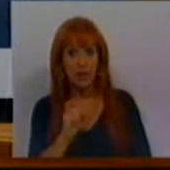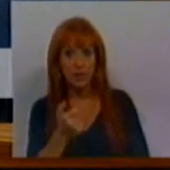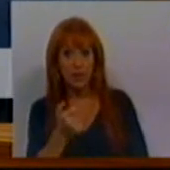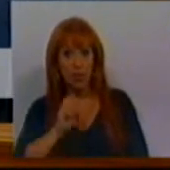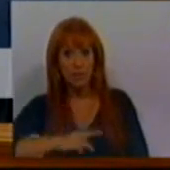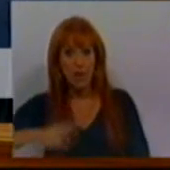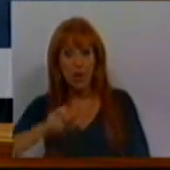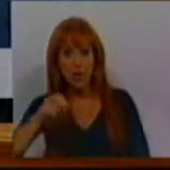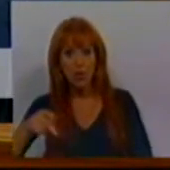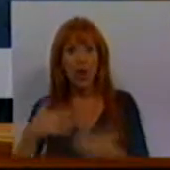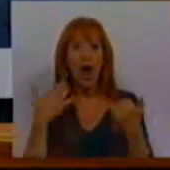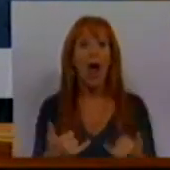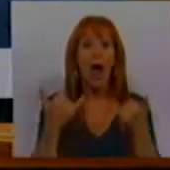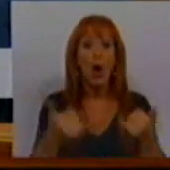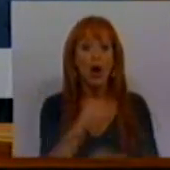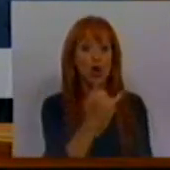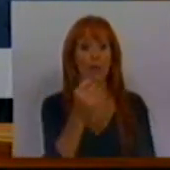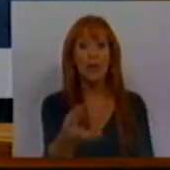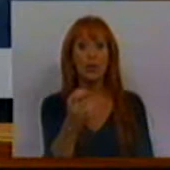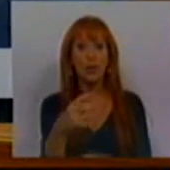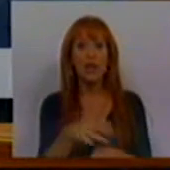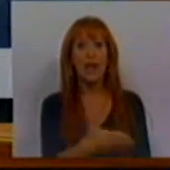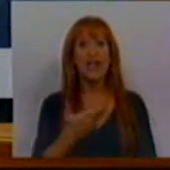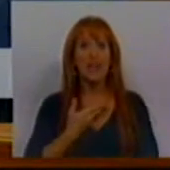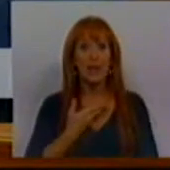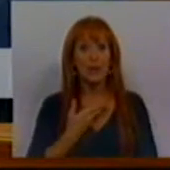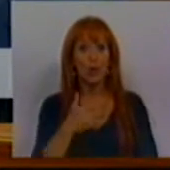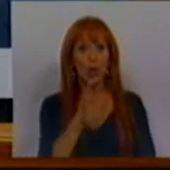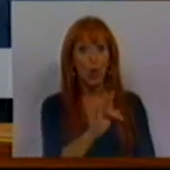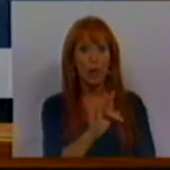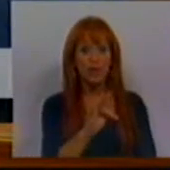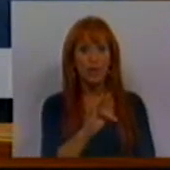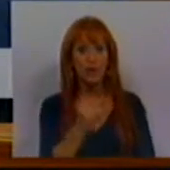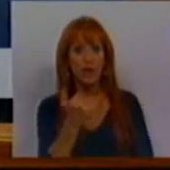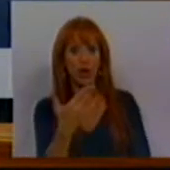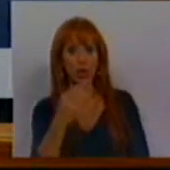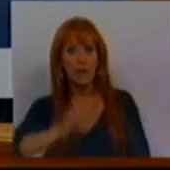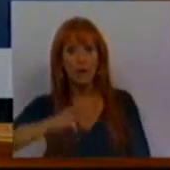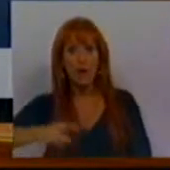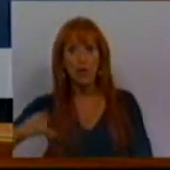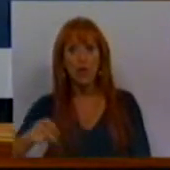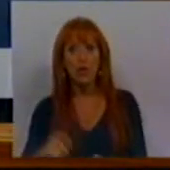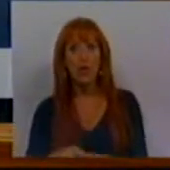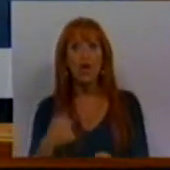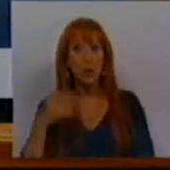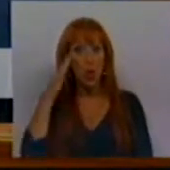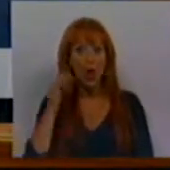965 milhões de euros e agora, em 2013, temos uma dívida de 421